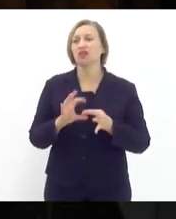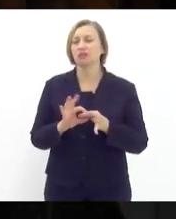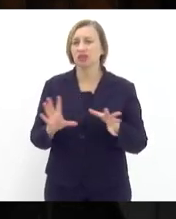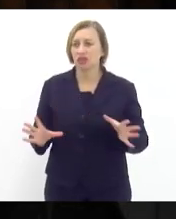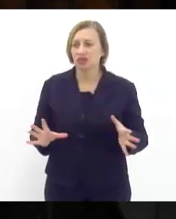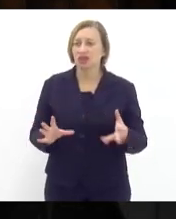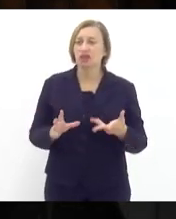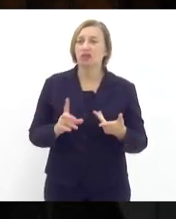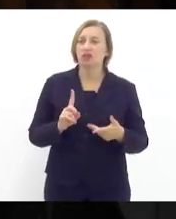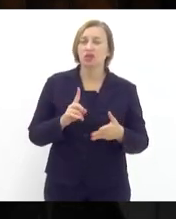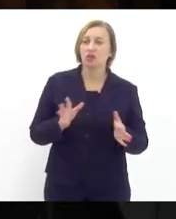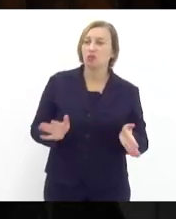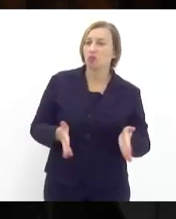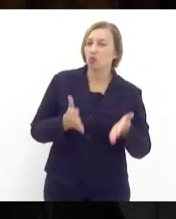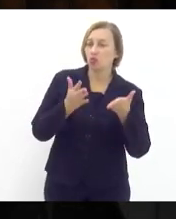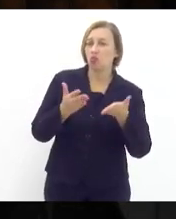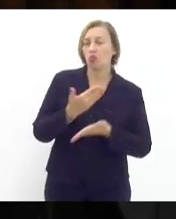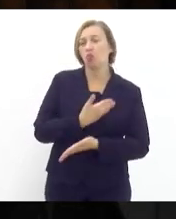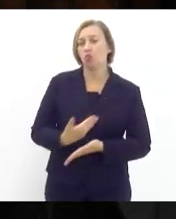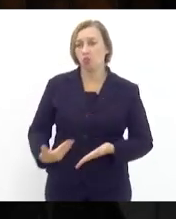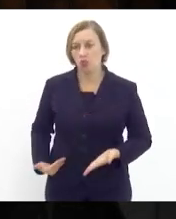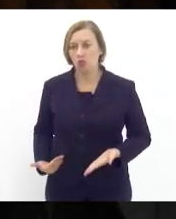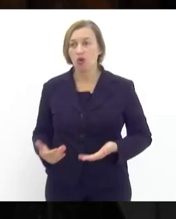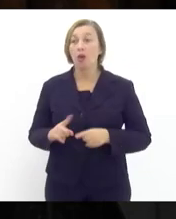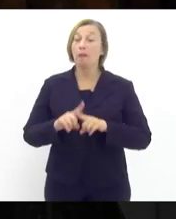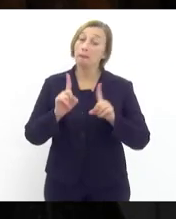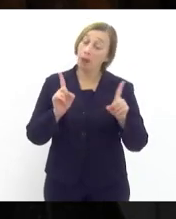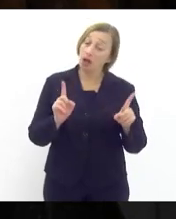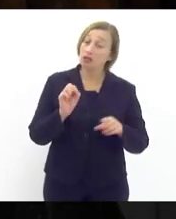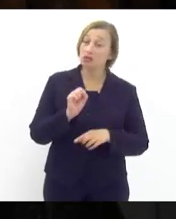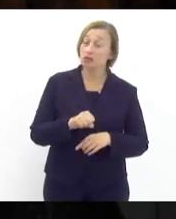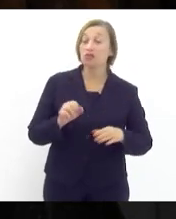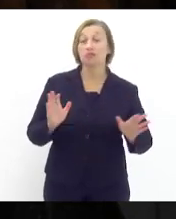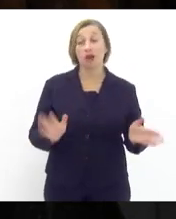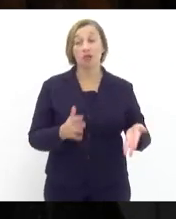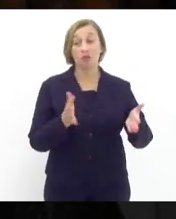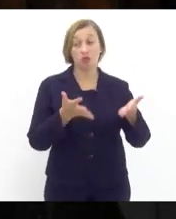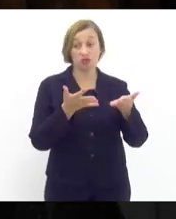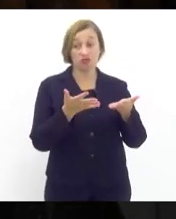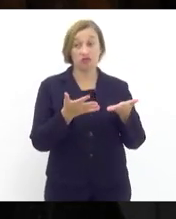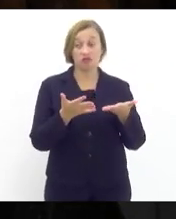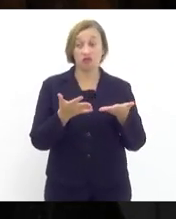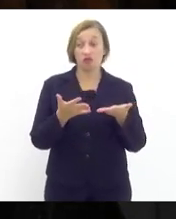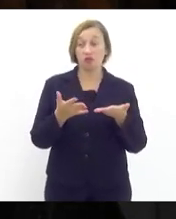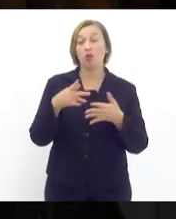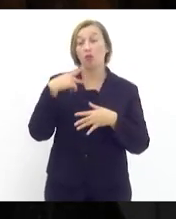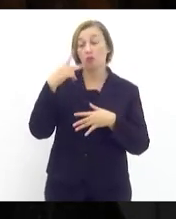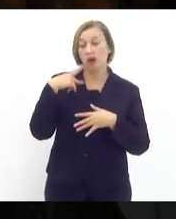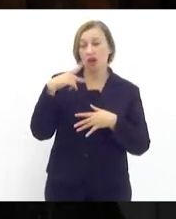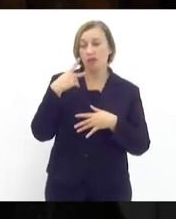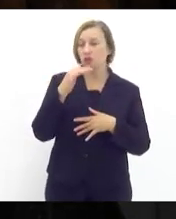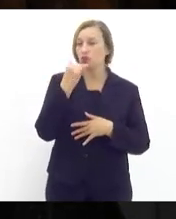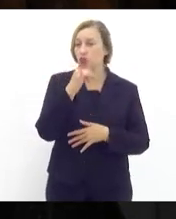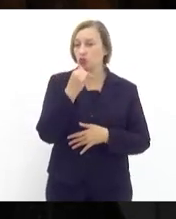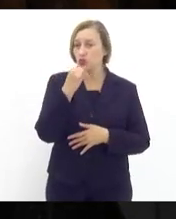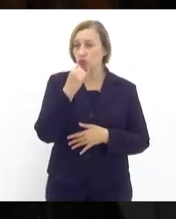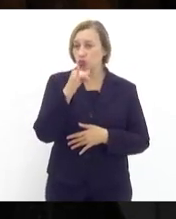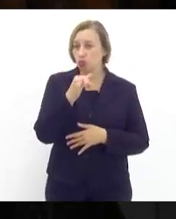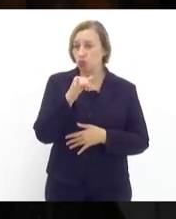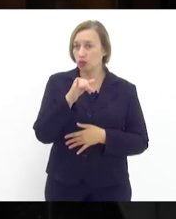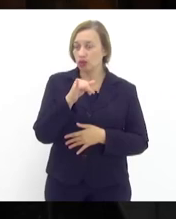não para motivar o governador mas sim para motivar o Parlamento Fluminense